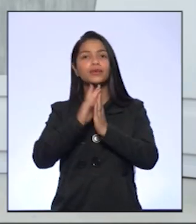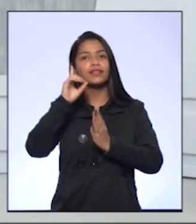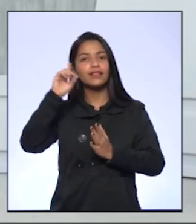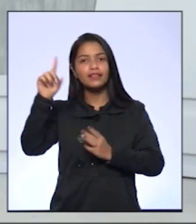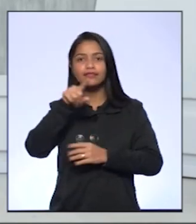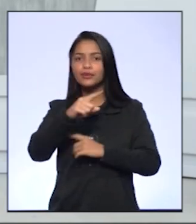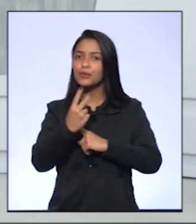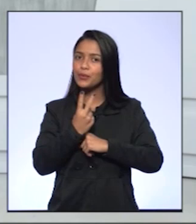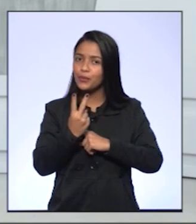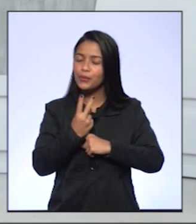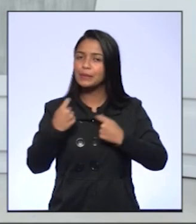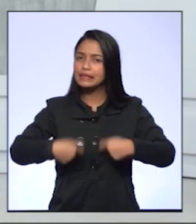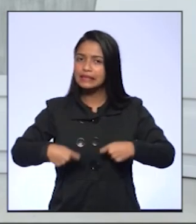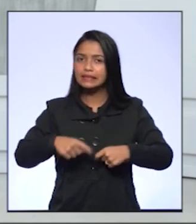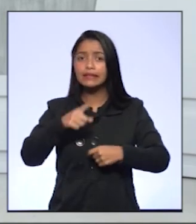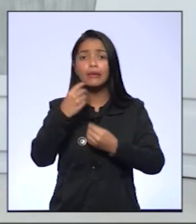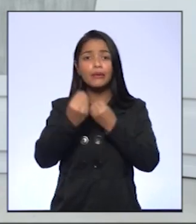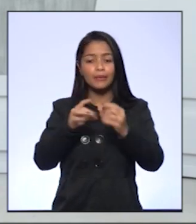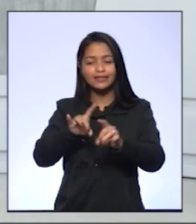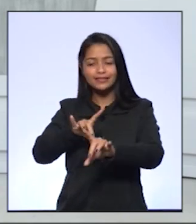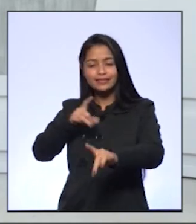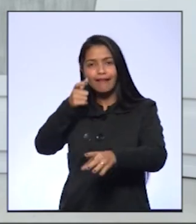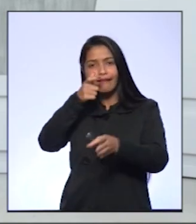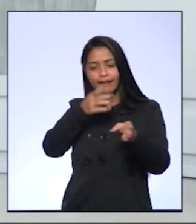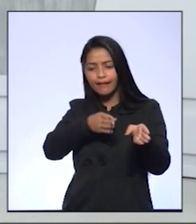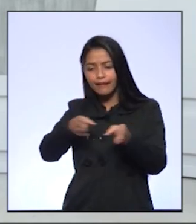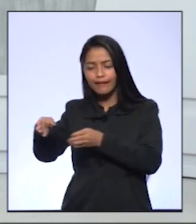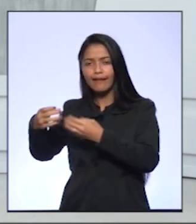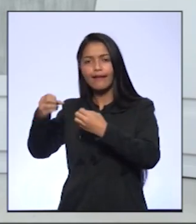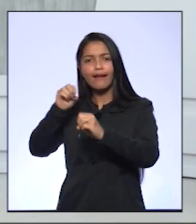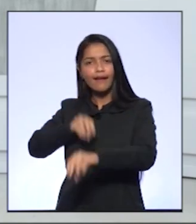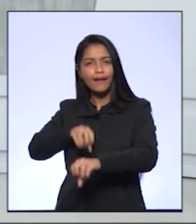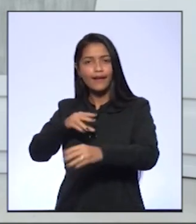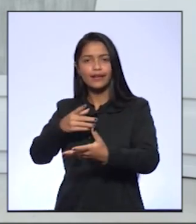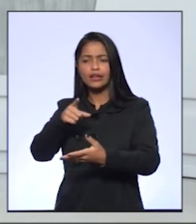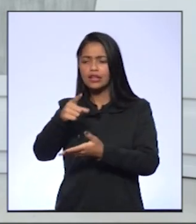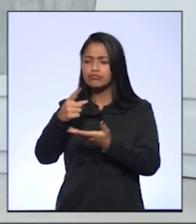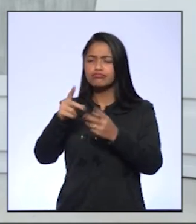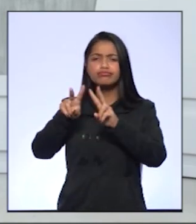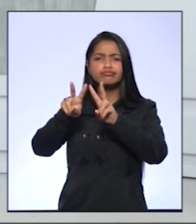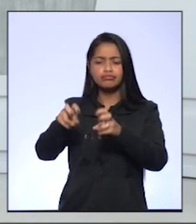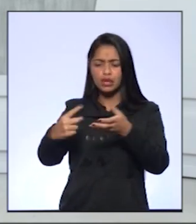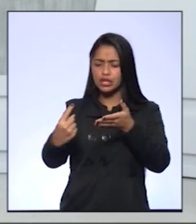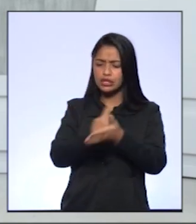cuidando. E aí tem que ver a aula, tem que entender, tem que manjar tanto da questão, manjar do conteúdo.